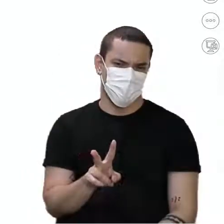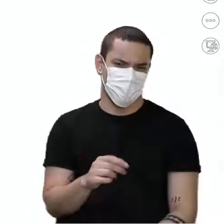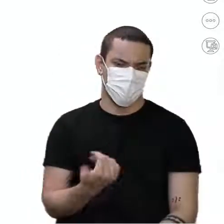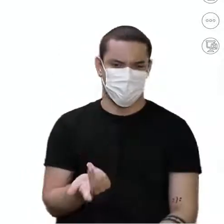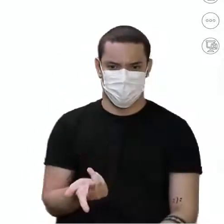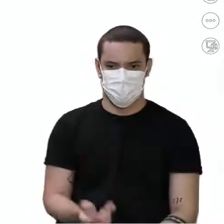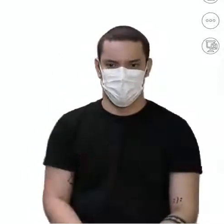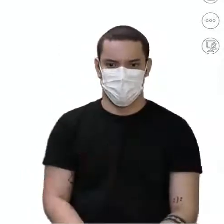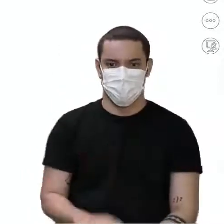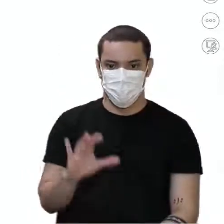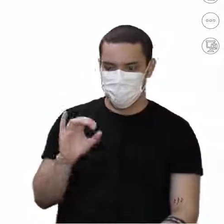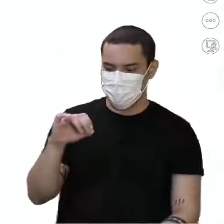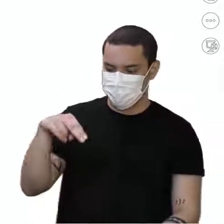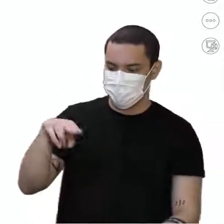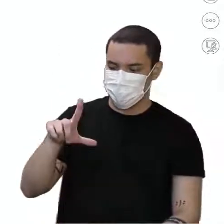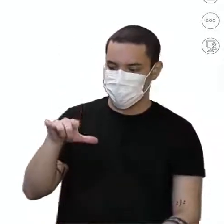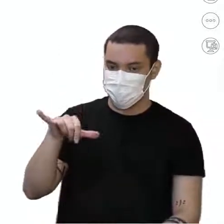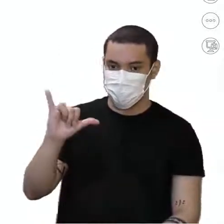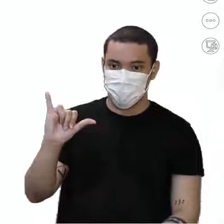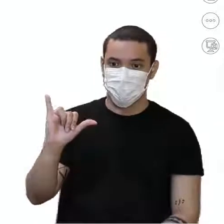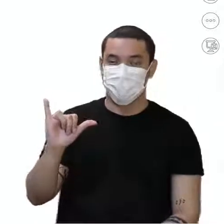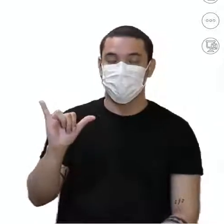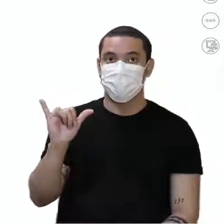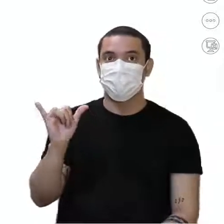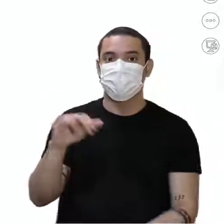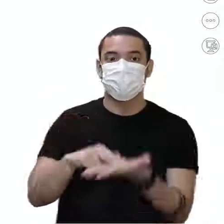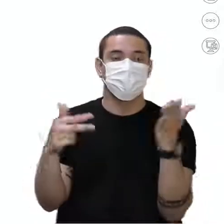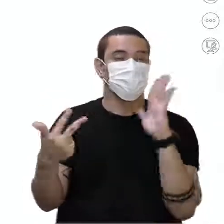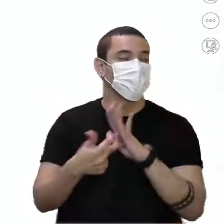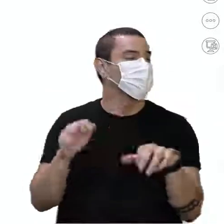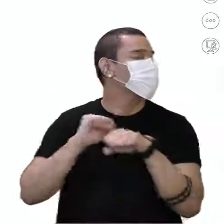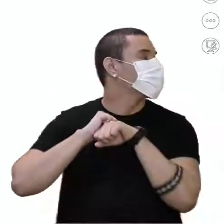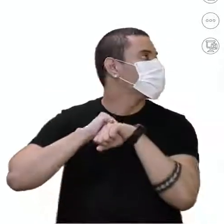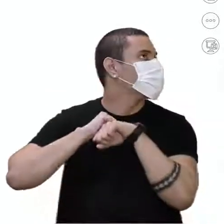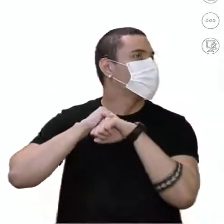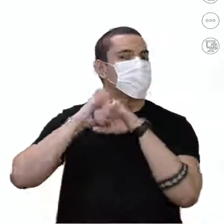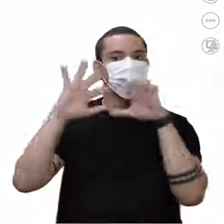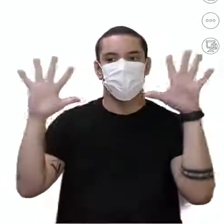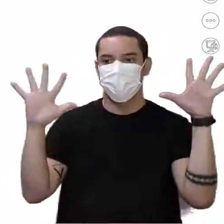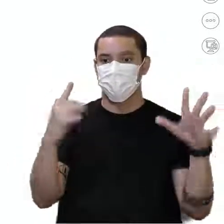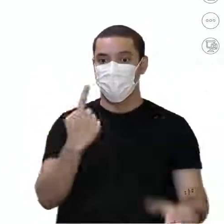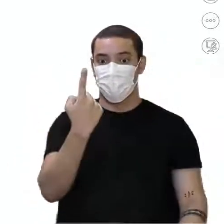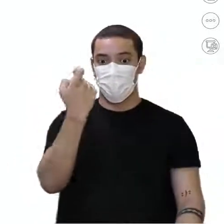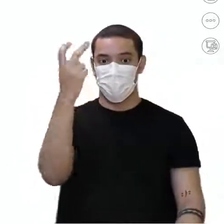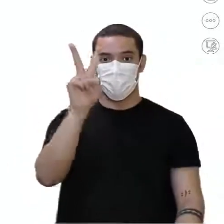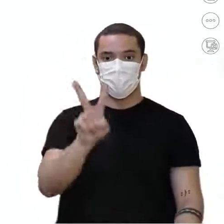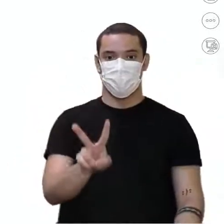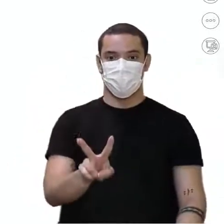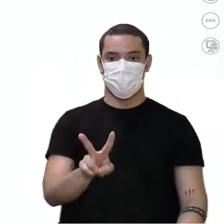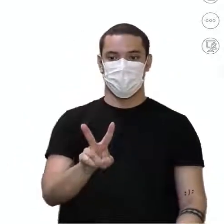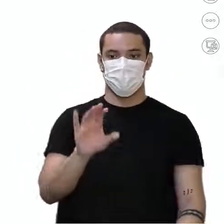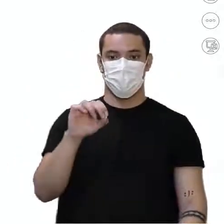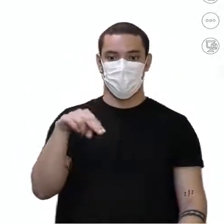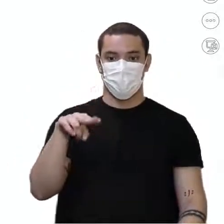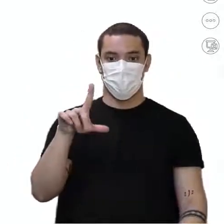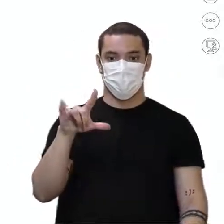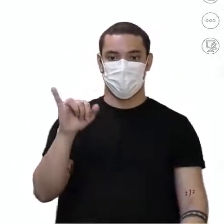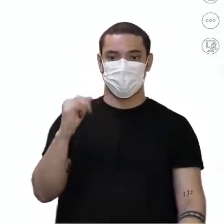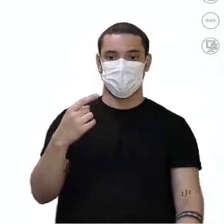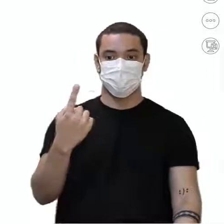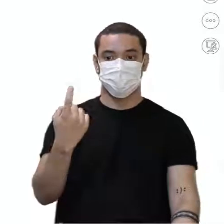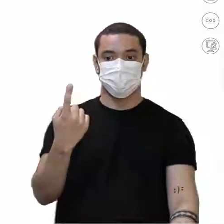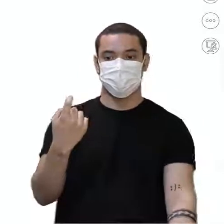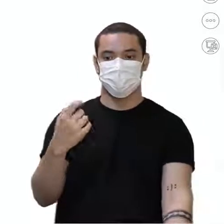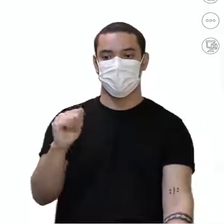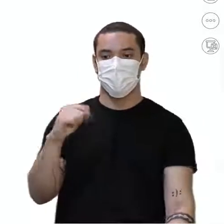ele colocou only para deixar mais claro que foi apenas uma vez. A palavra only é apenas,